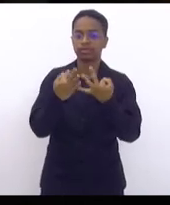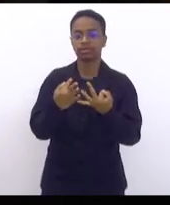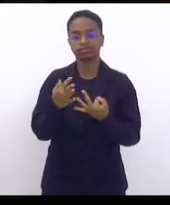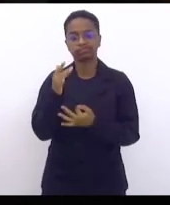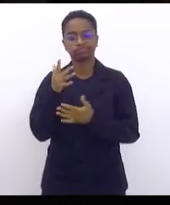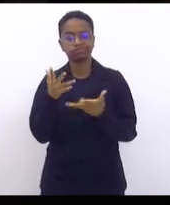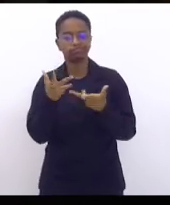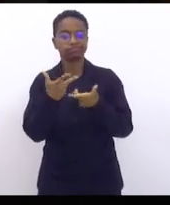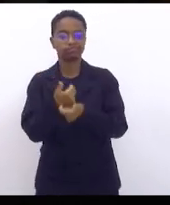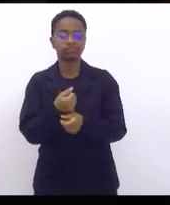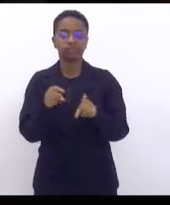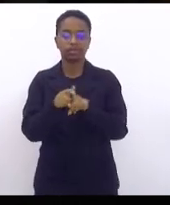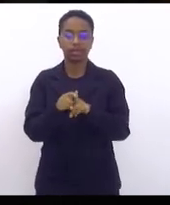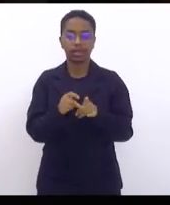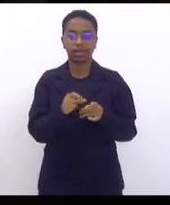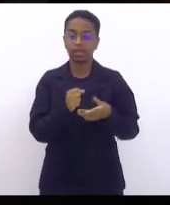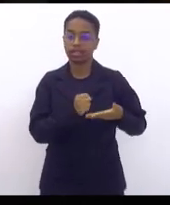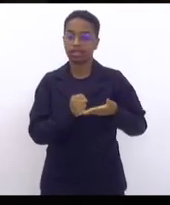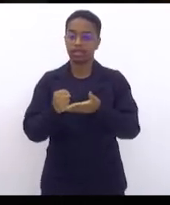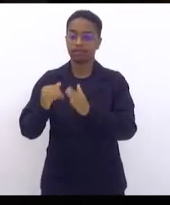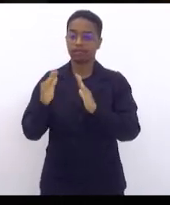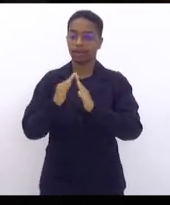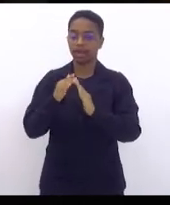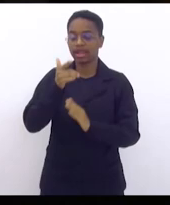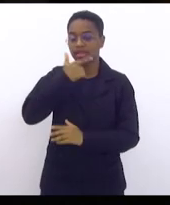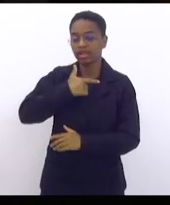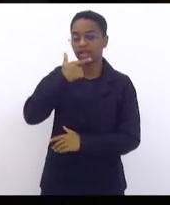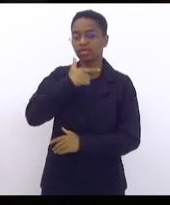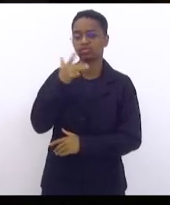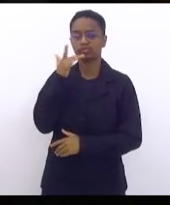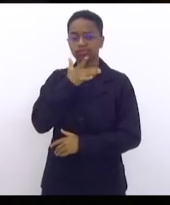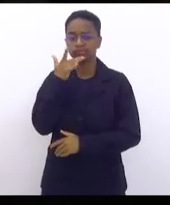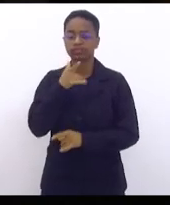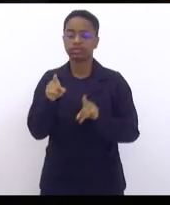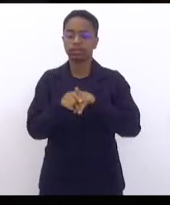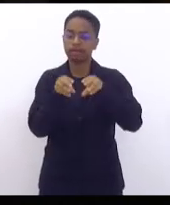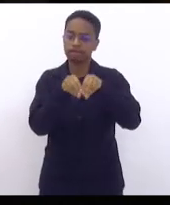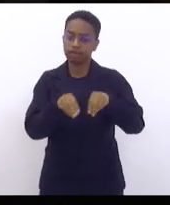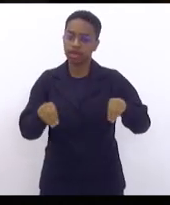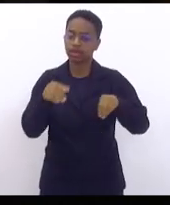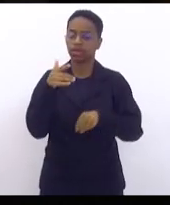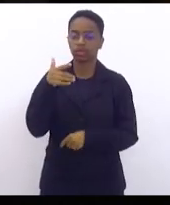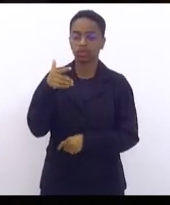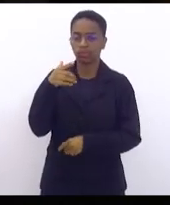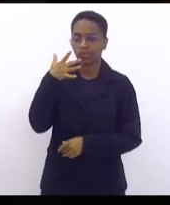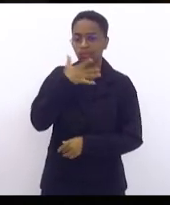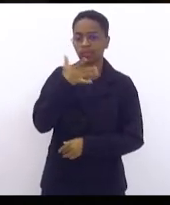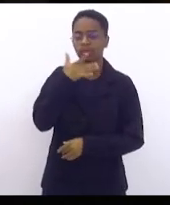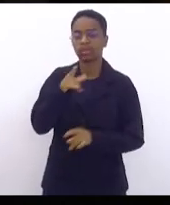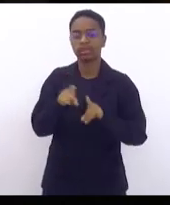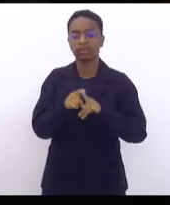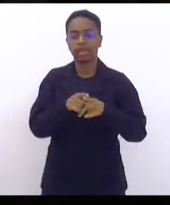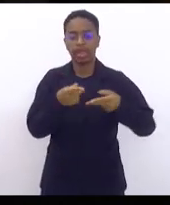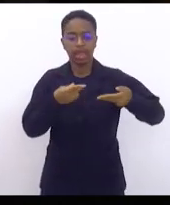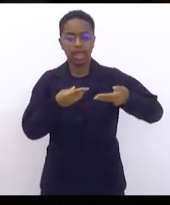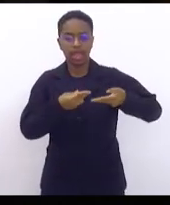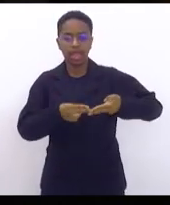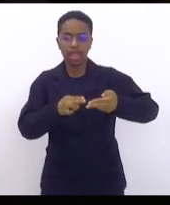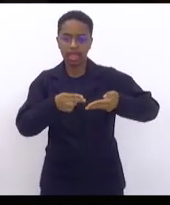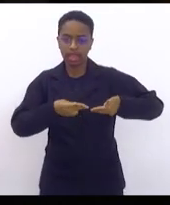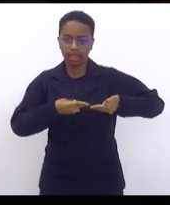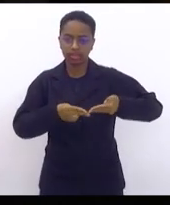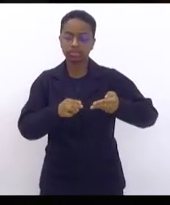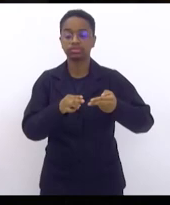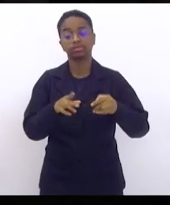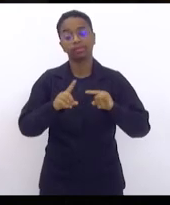para casa um queijo da melhor qualidade, uma farinha da melhor qualidade, uma rede boa para balançar depois. Então, não